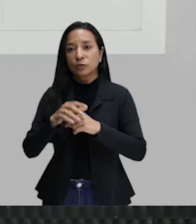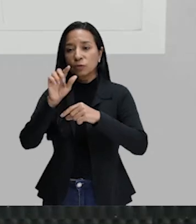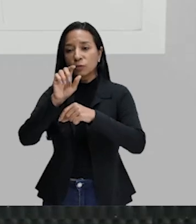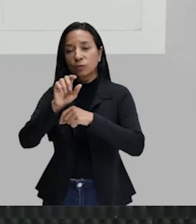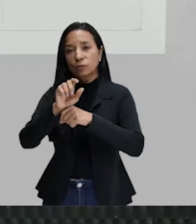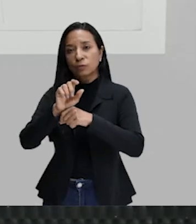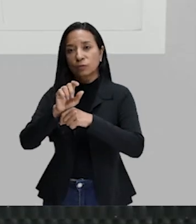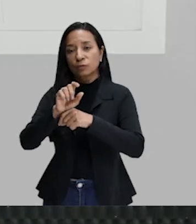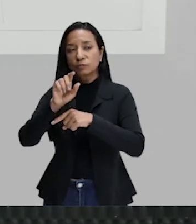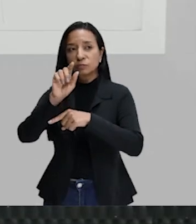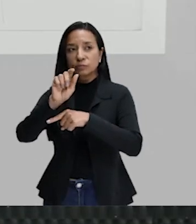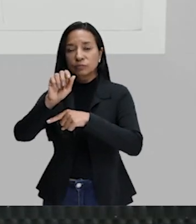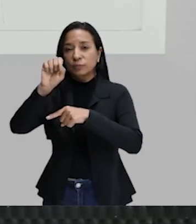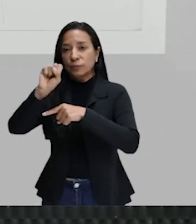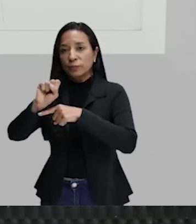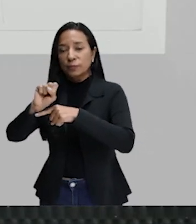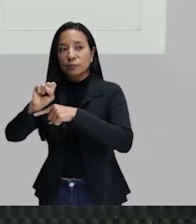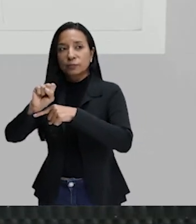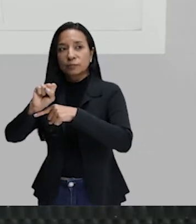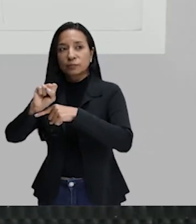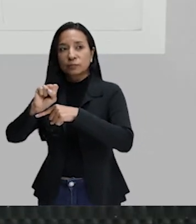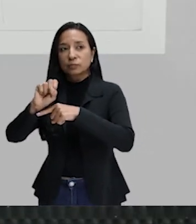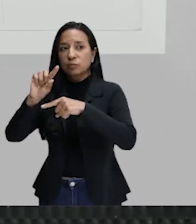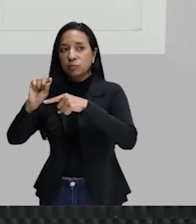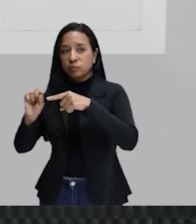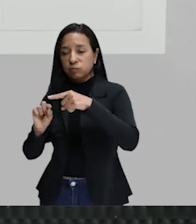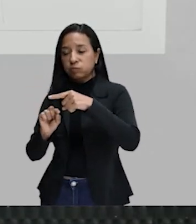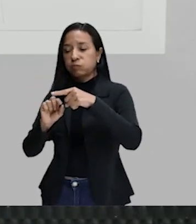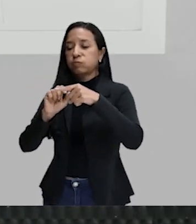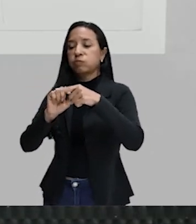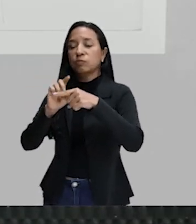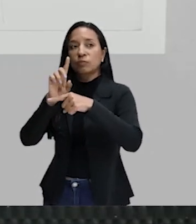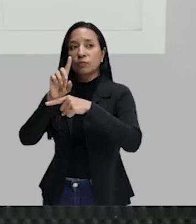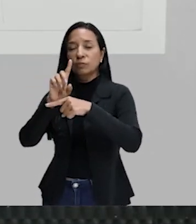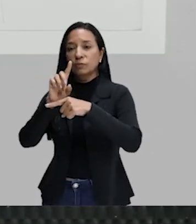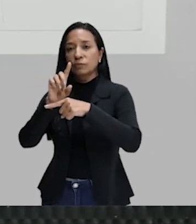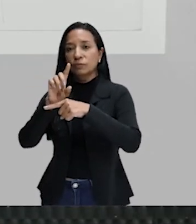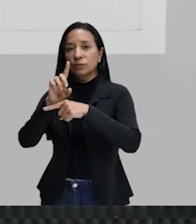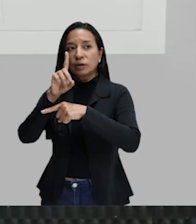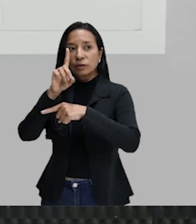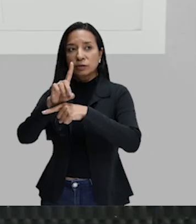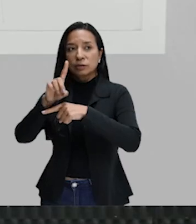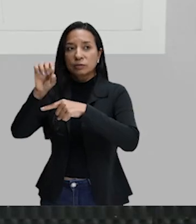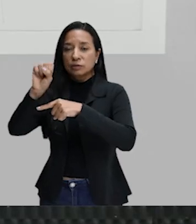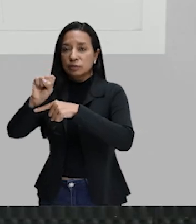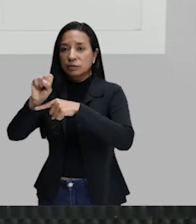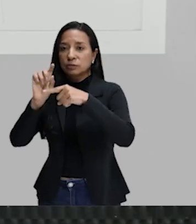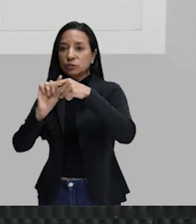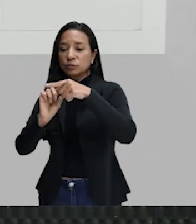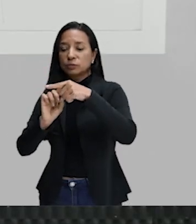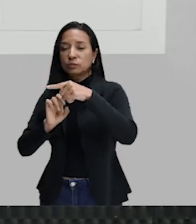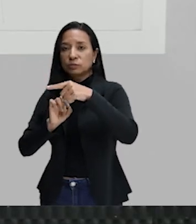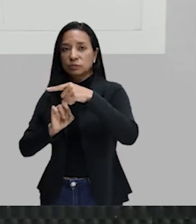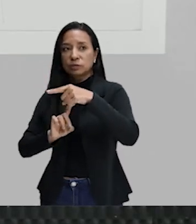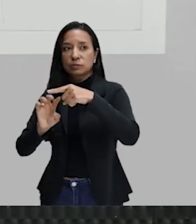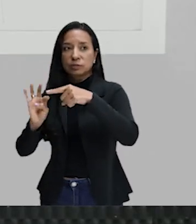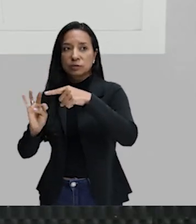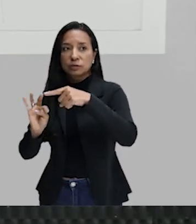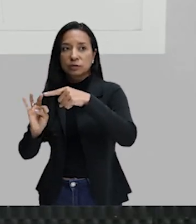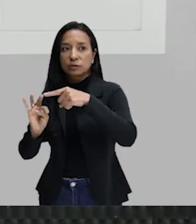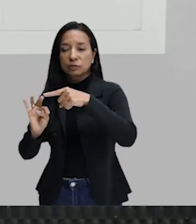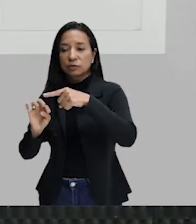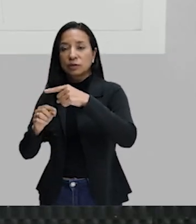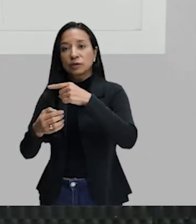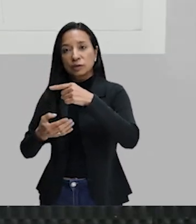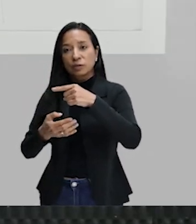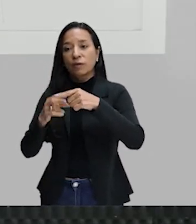o comprimento, que é o espaço, vai ser o comprimento da circunferência, né? Que é 2 vezes π vezes r